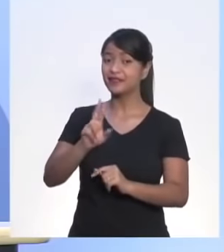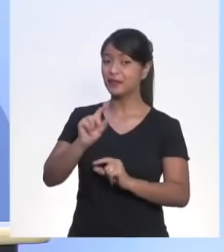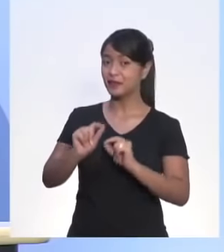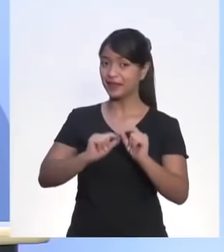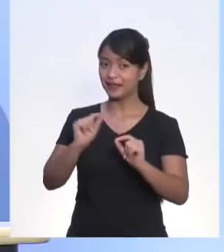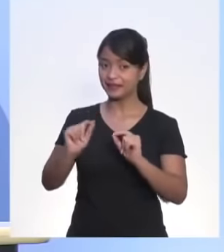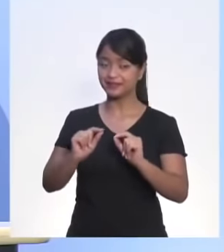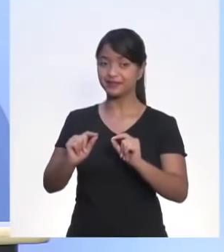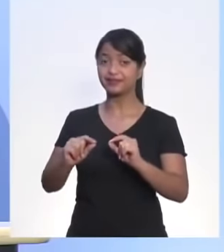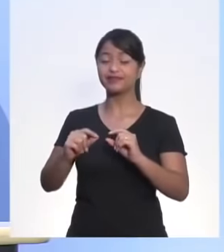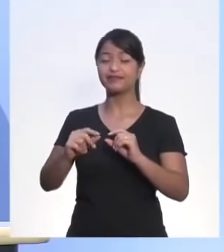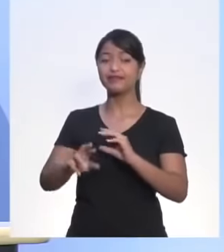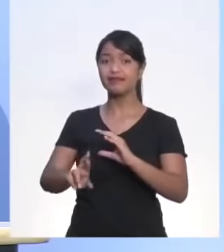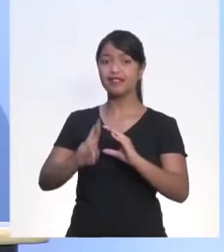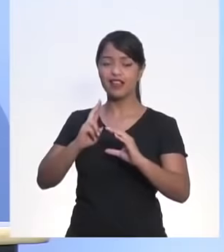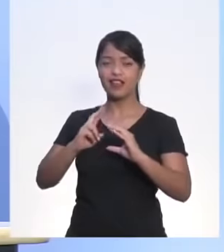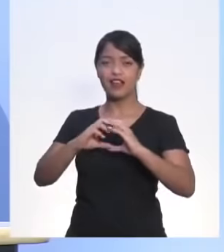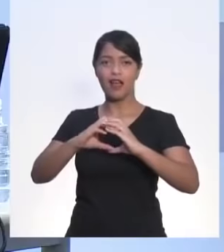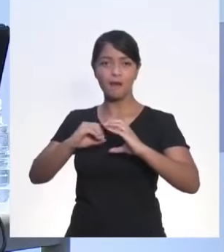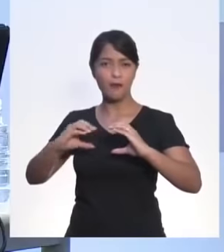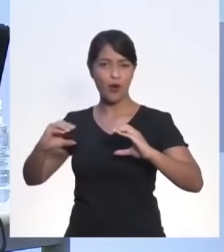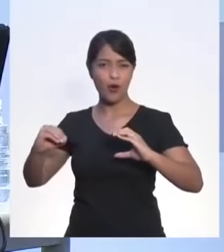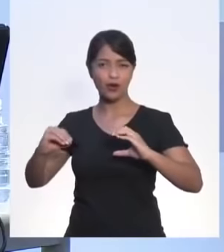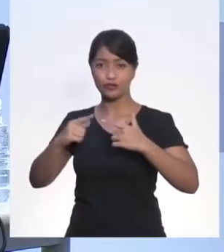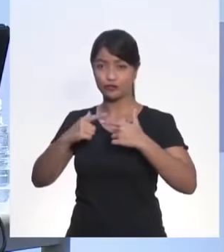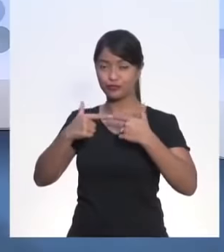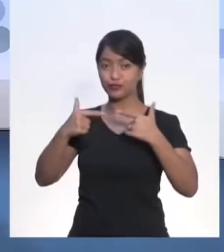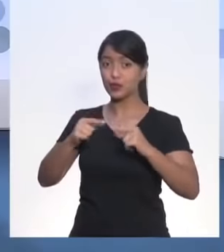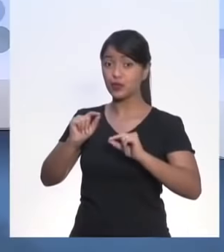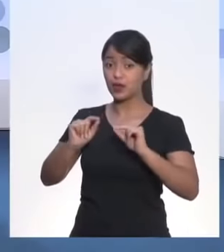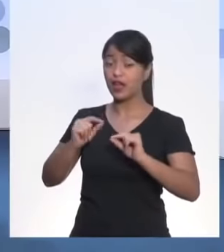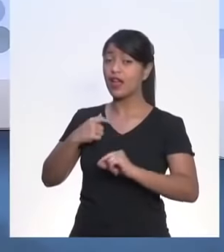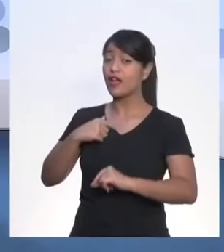botou um emoji com aquela carinha assim. Eu uso